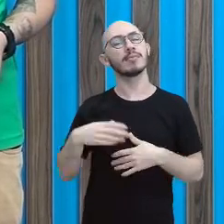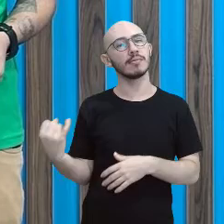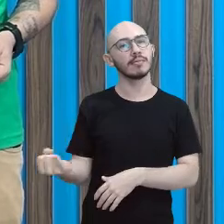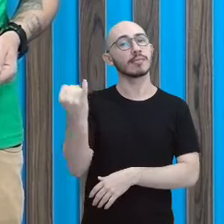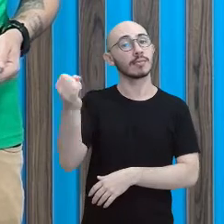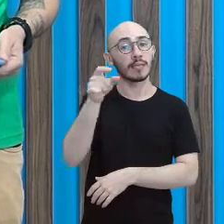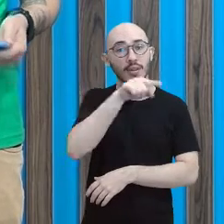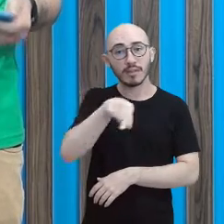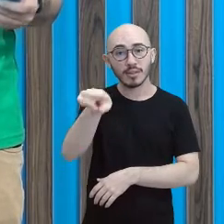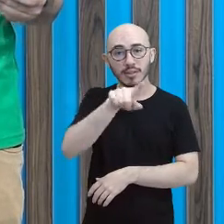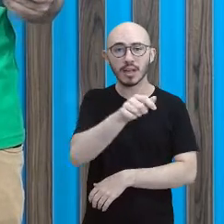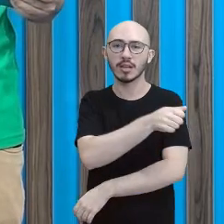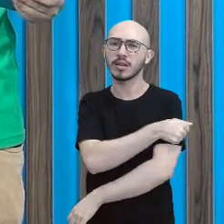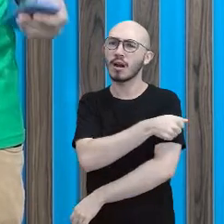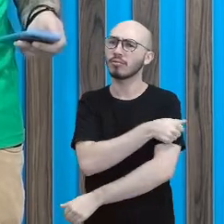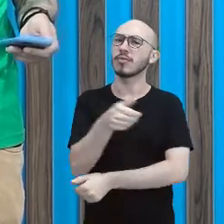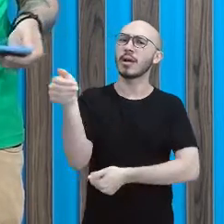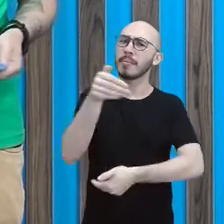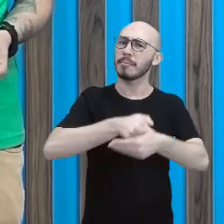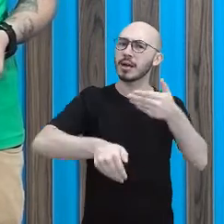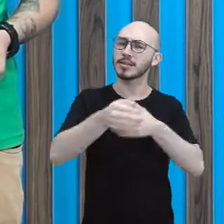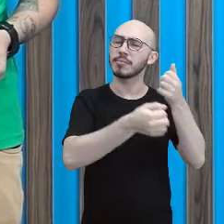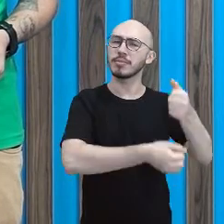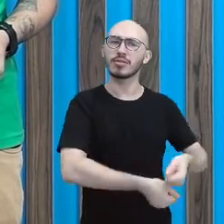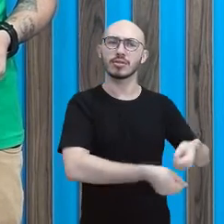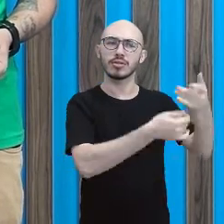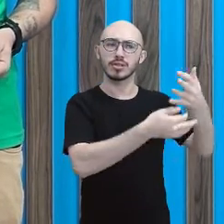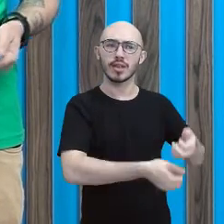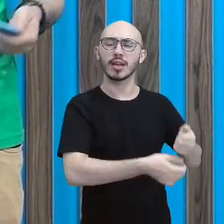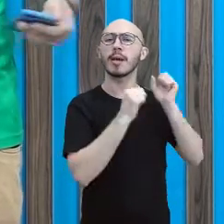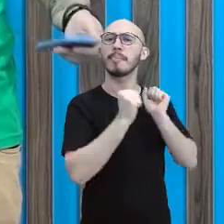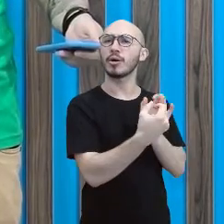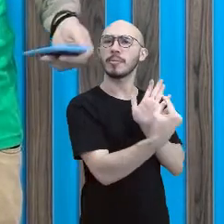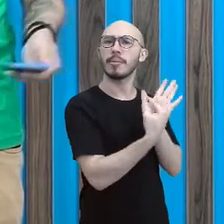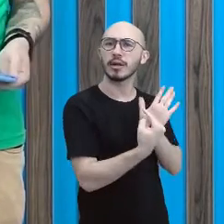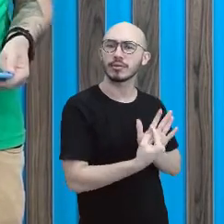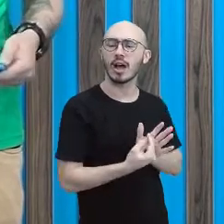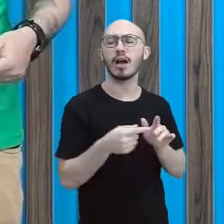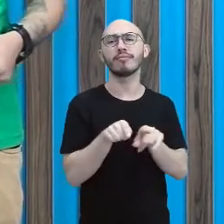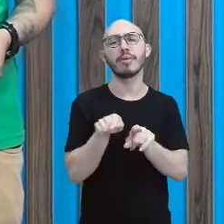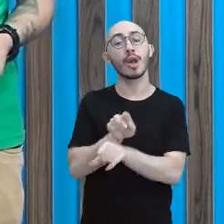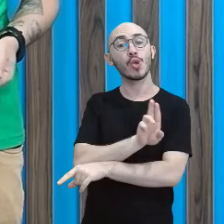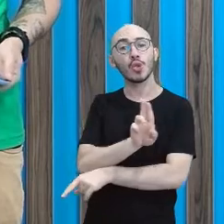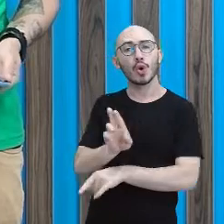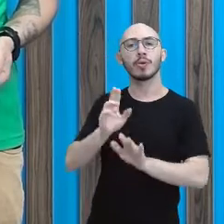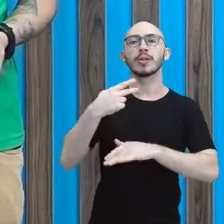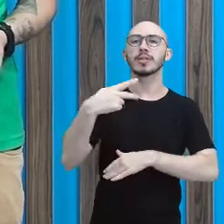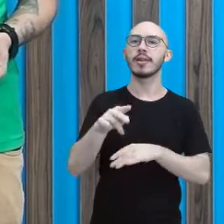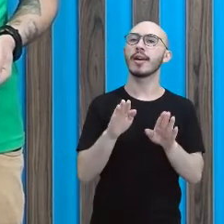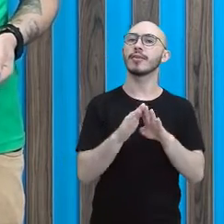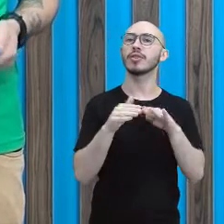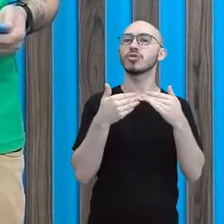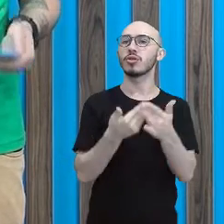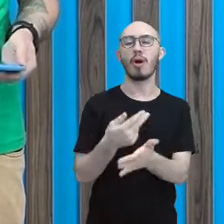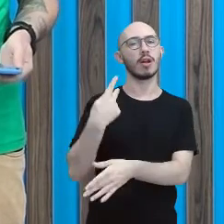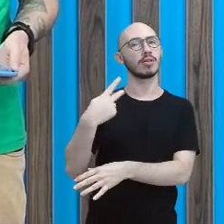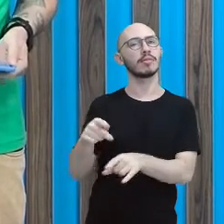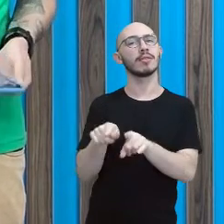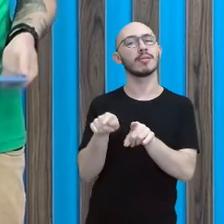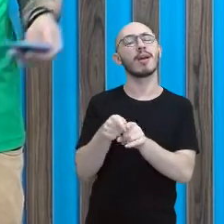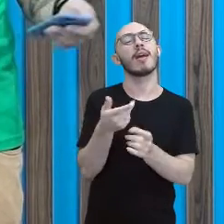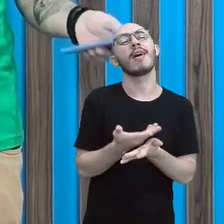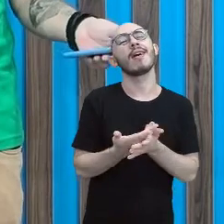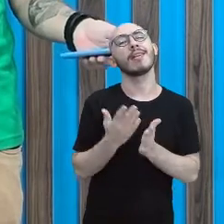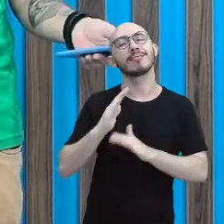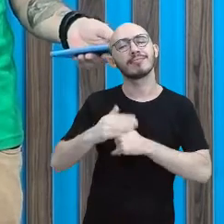você participe aí do chat, se você está com alguma dúvida, tá bom? Escreve seu nome, o nome da sua escola, para a gente fazer a aula cada vez melhor, tá